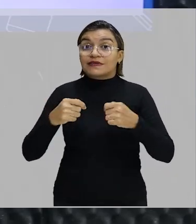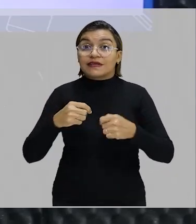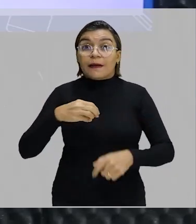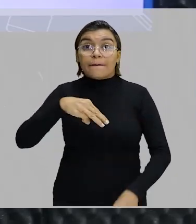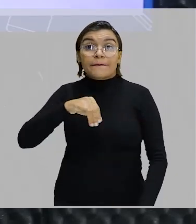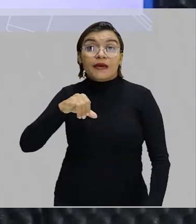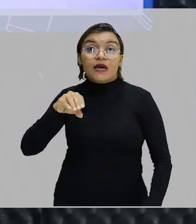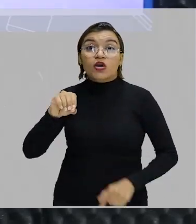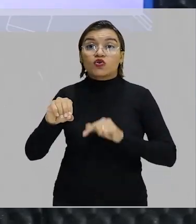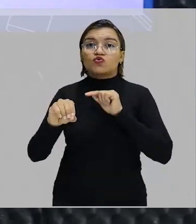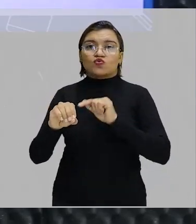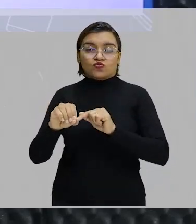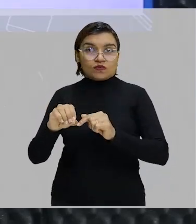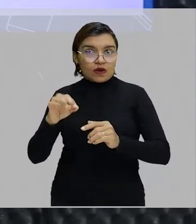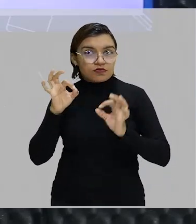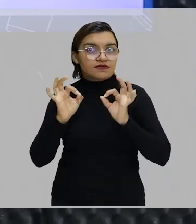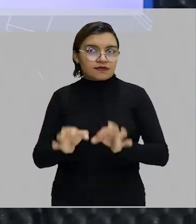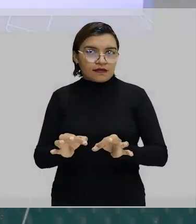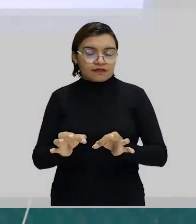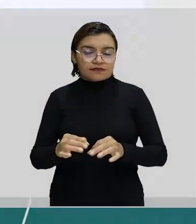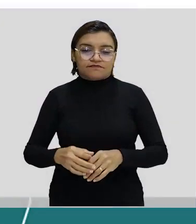de intercorrência.